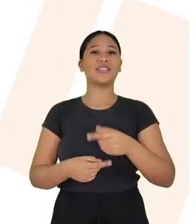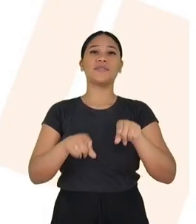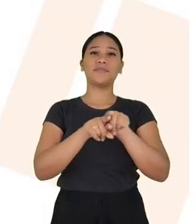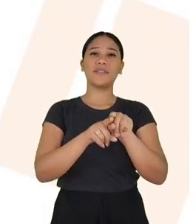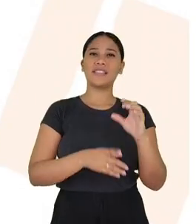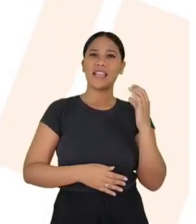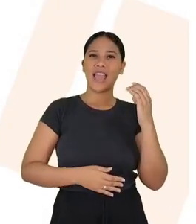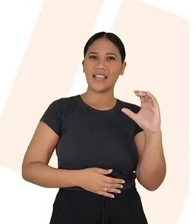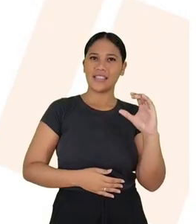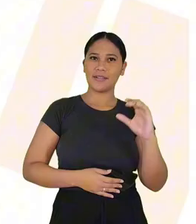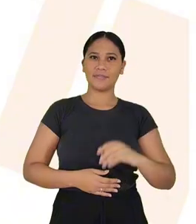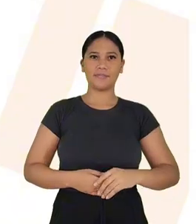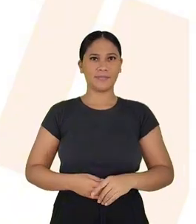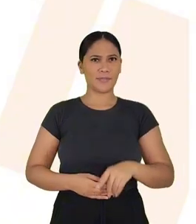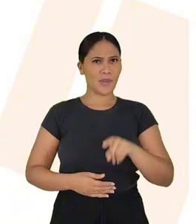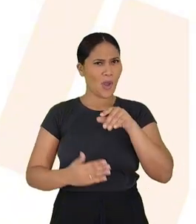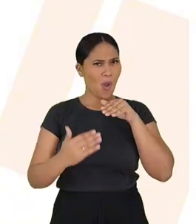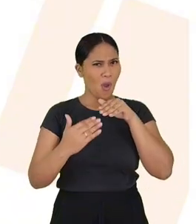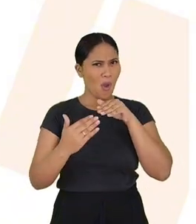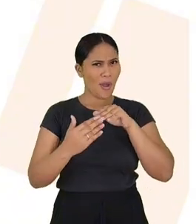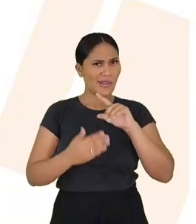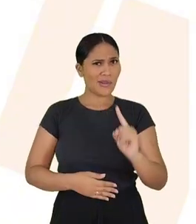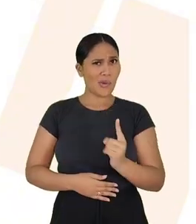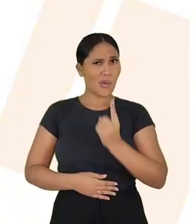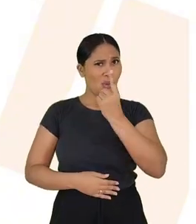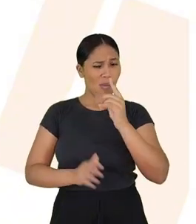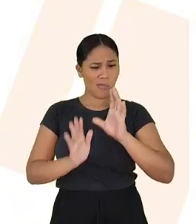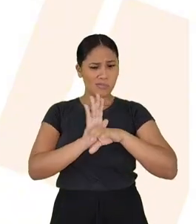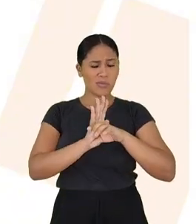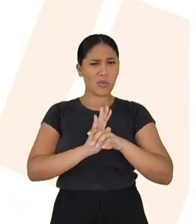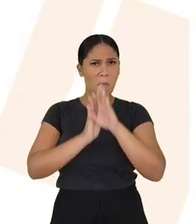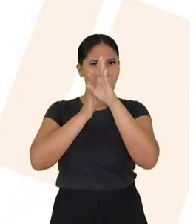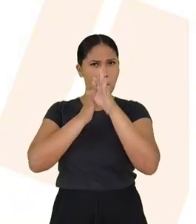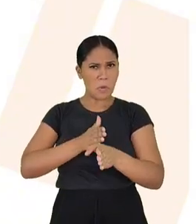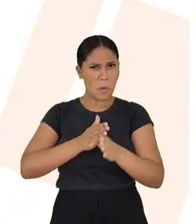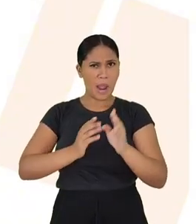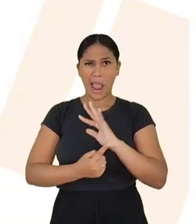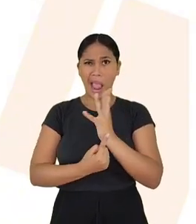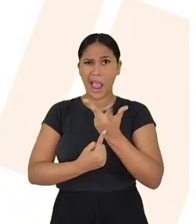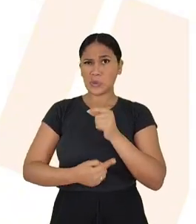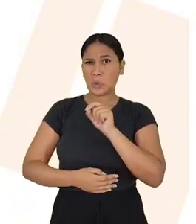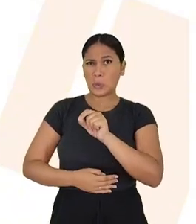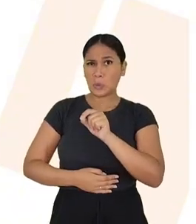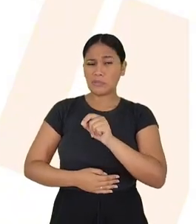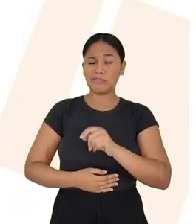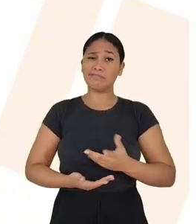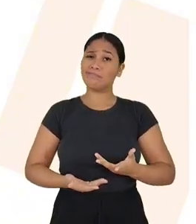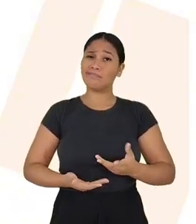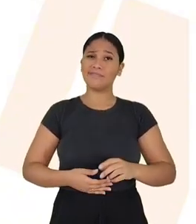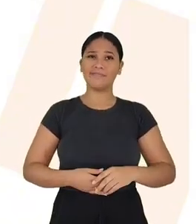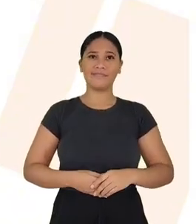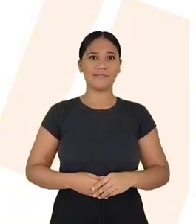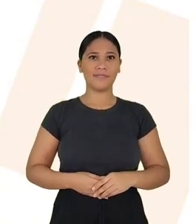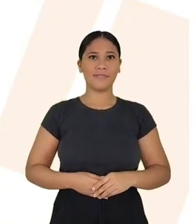Arte e ciência. Nem todos concordariam com uma única definição do que é